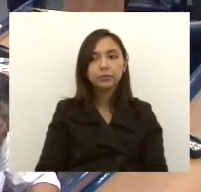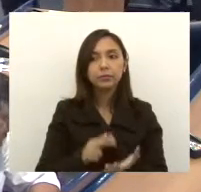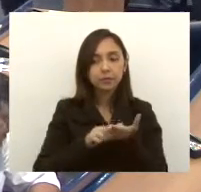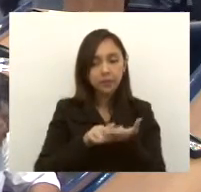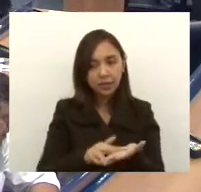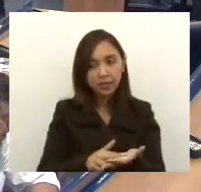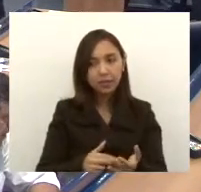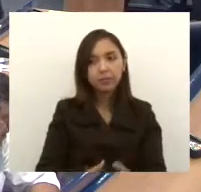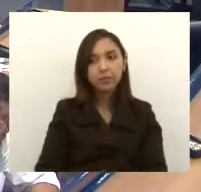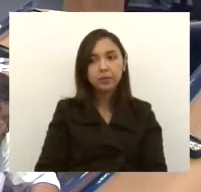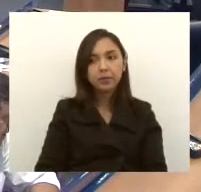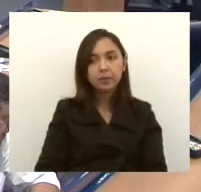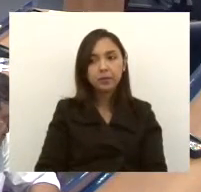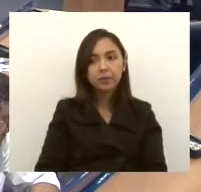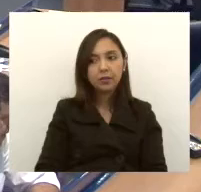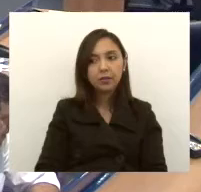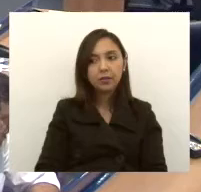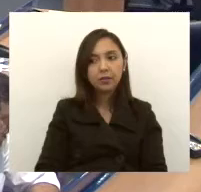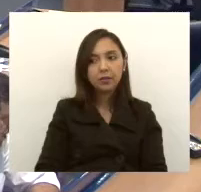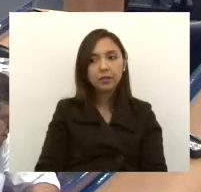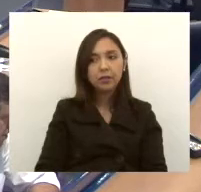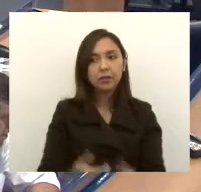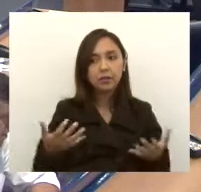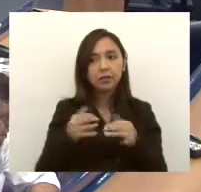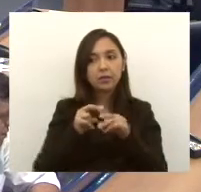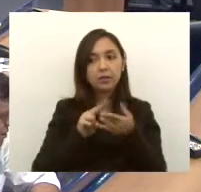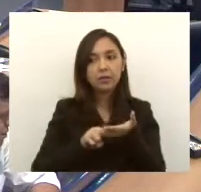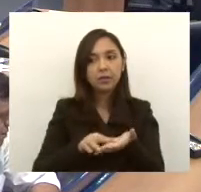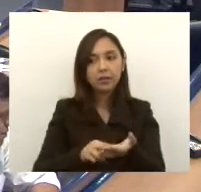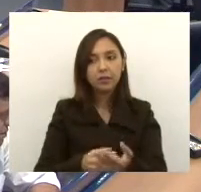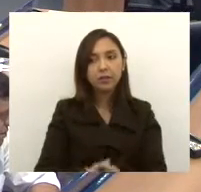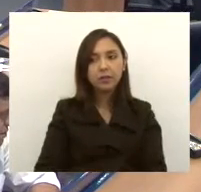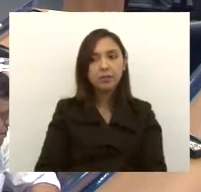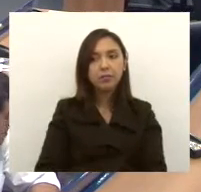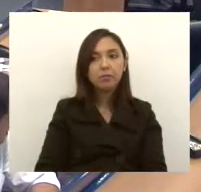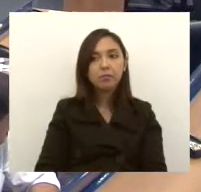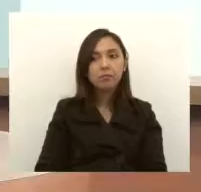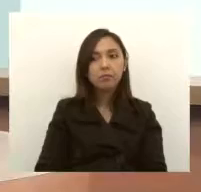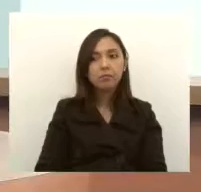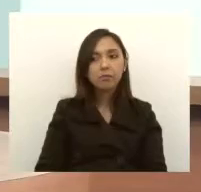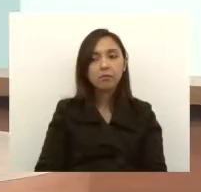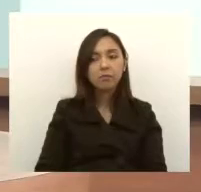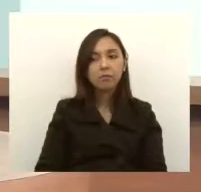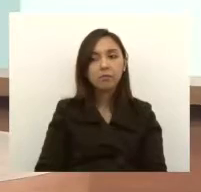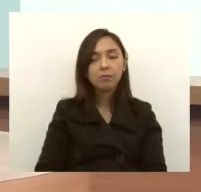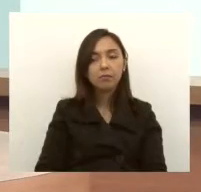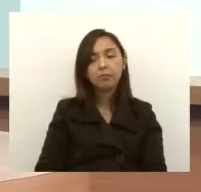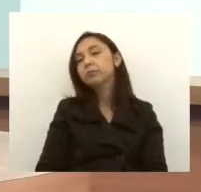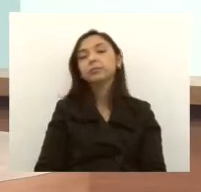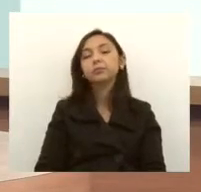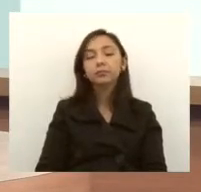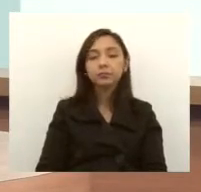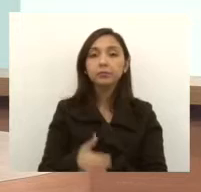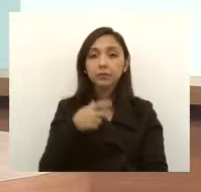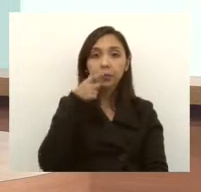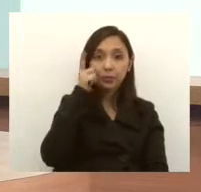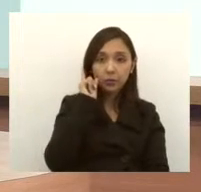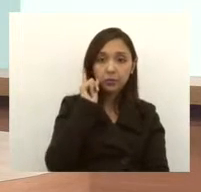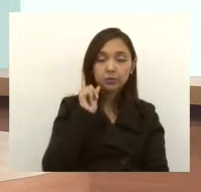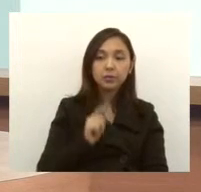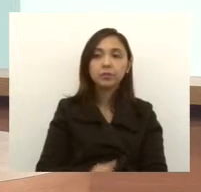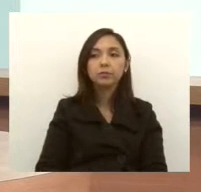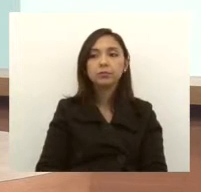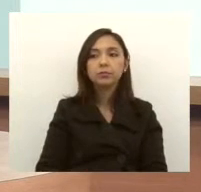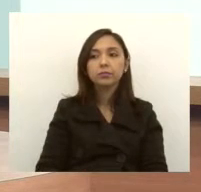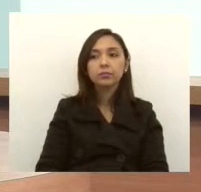Para encaminhar, senhor presidente. Está todo mundo encaminhando, então vamos encaminhar. Pode encaminhar, vereador. Senhor presidente, ainda ontem eu também